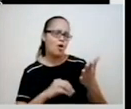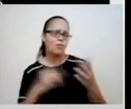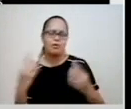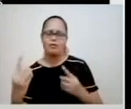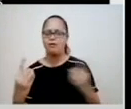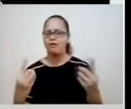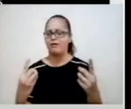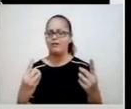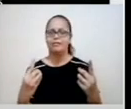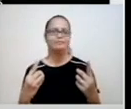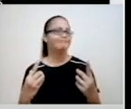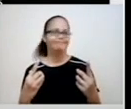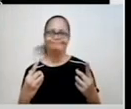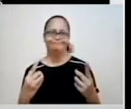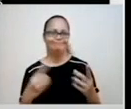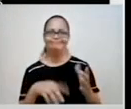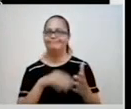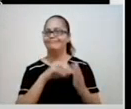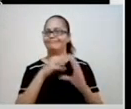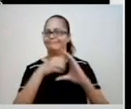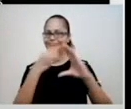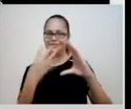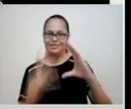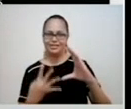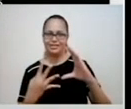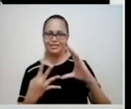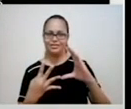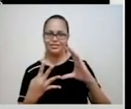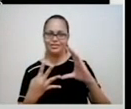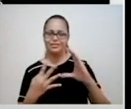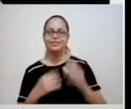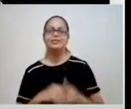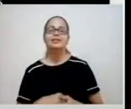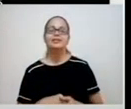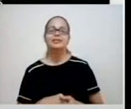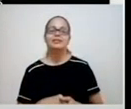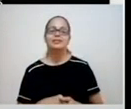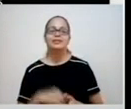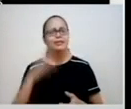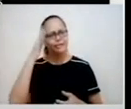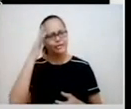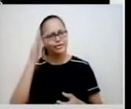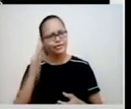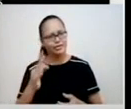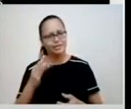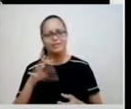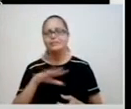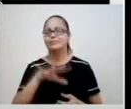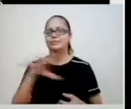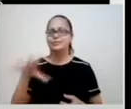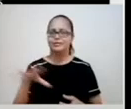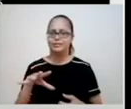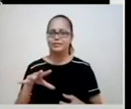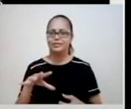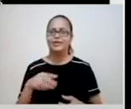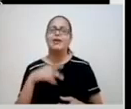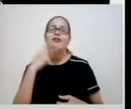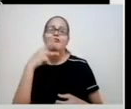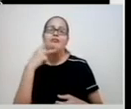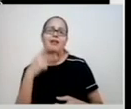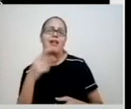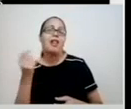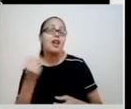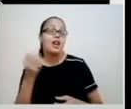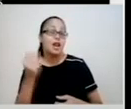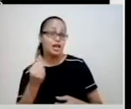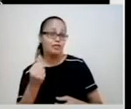sua característica. Nós não escrevemos exatamente da forma que nós falamos. Tenho certeza que aqui na nossa região ninguém vai falar leite, né? Todo mundo